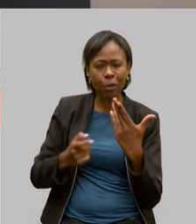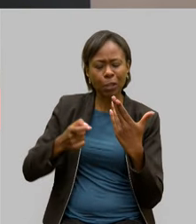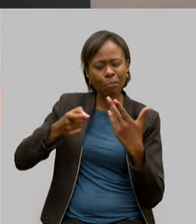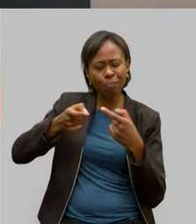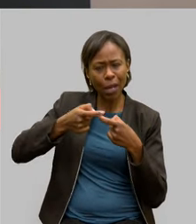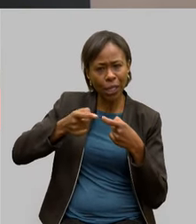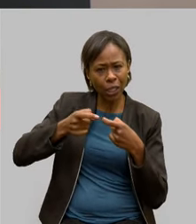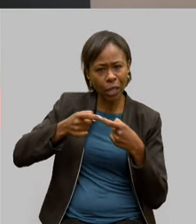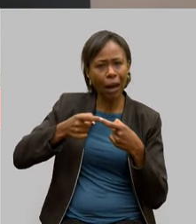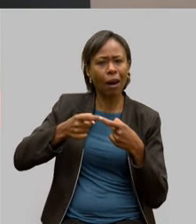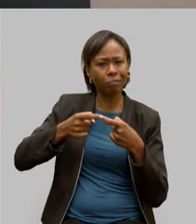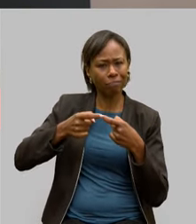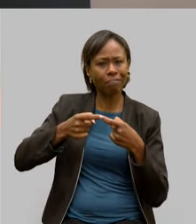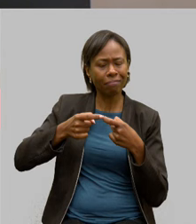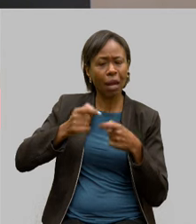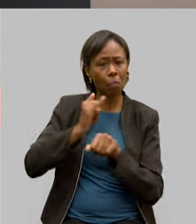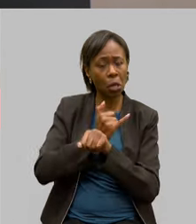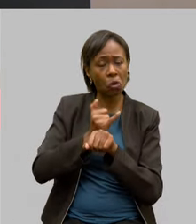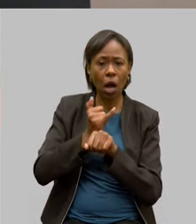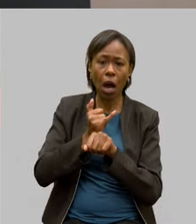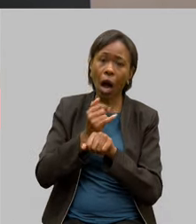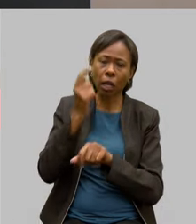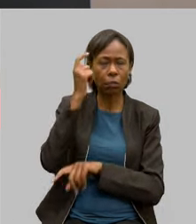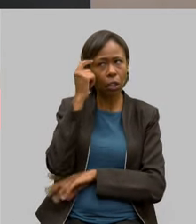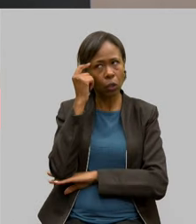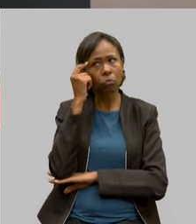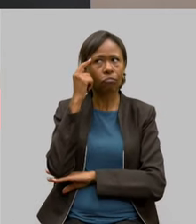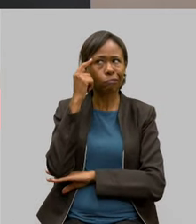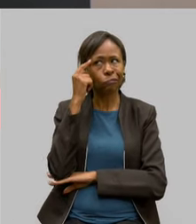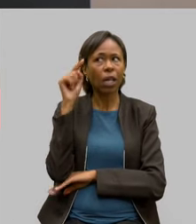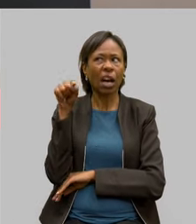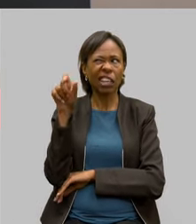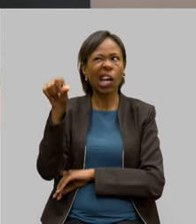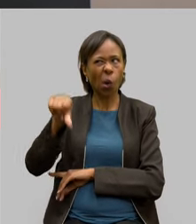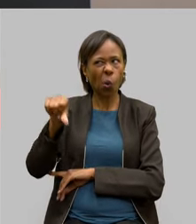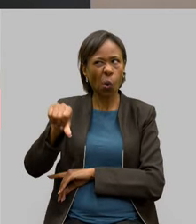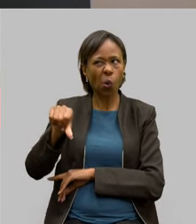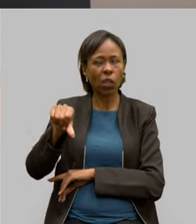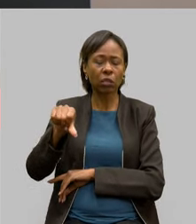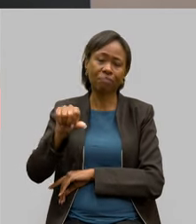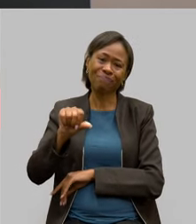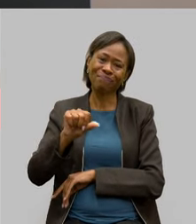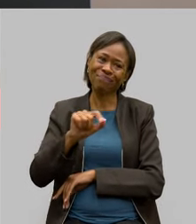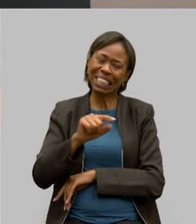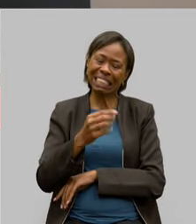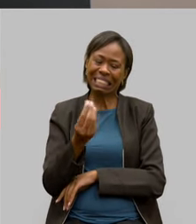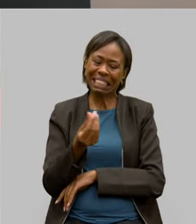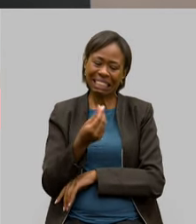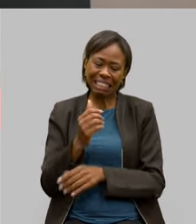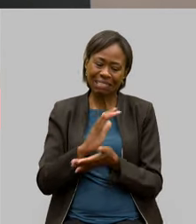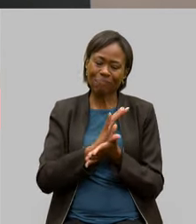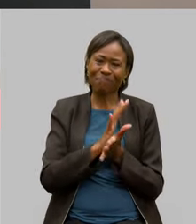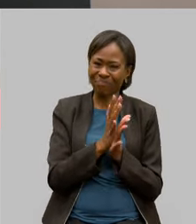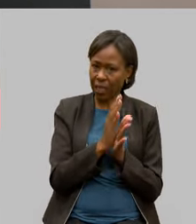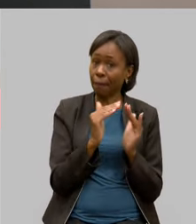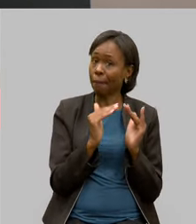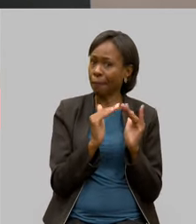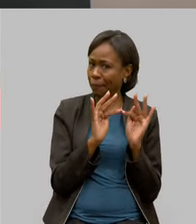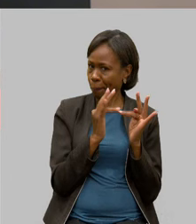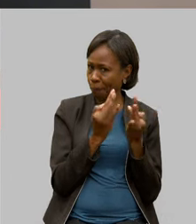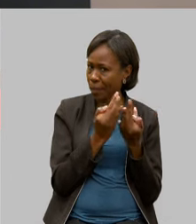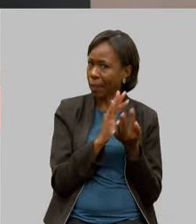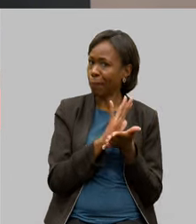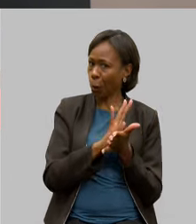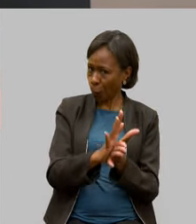que pior que que estava não tinha como ficar né então testamos mesmo com preconceito dentro da família eh a gente